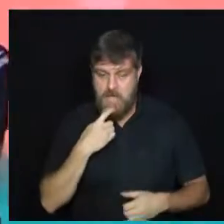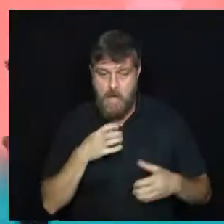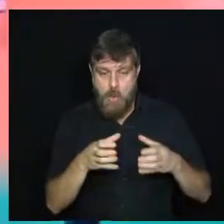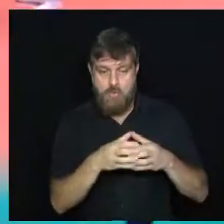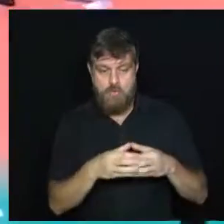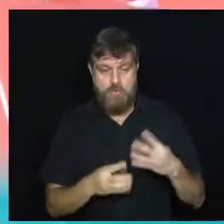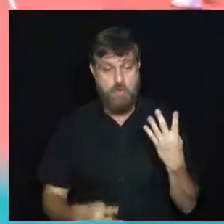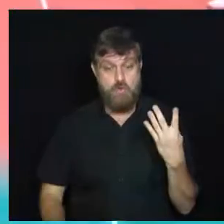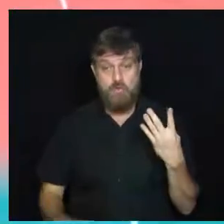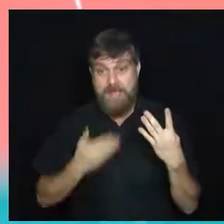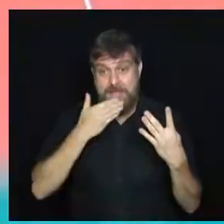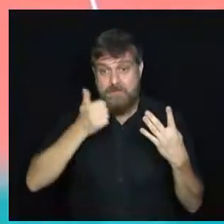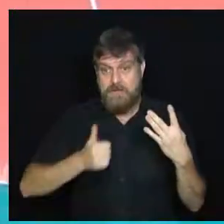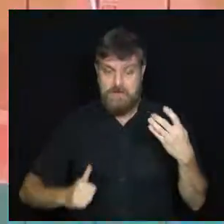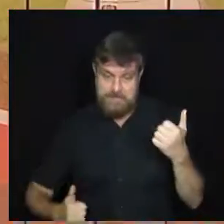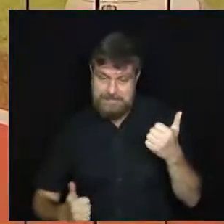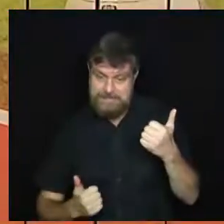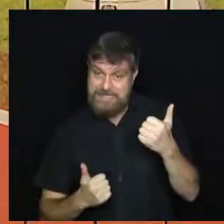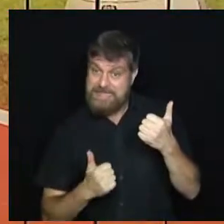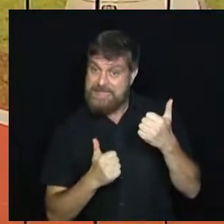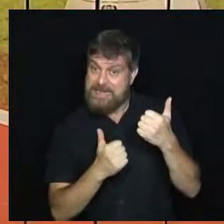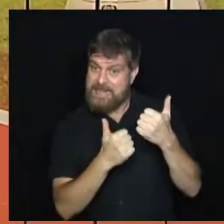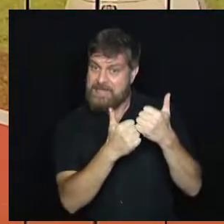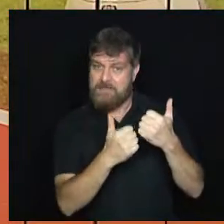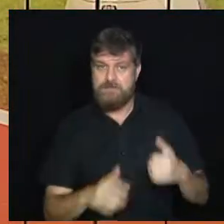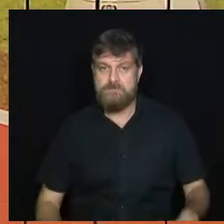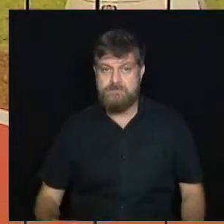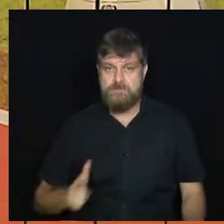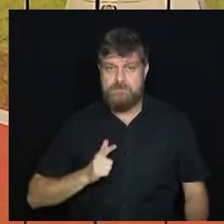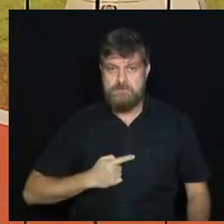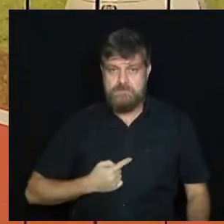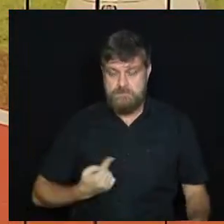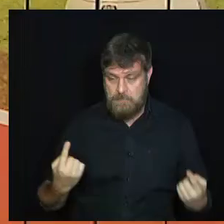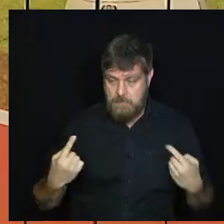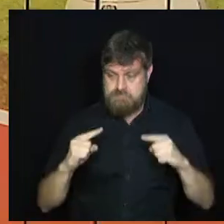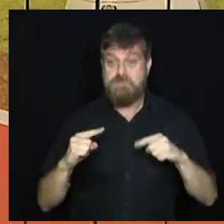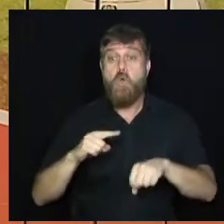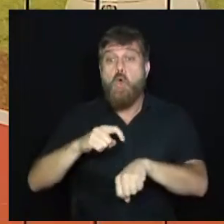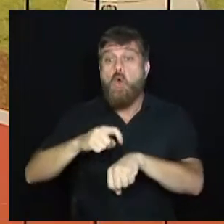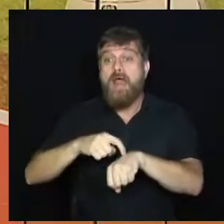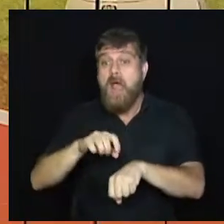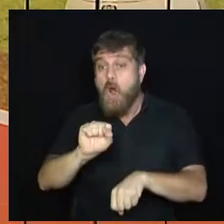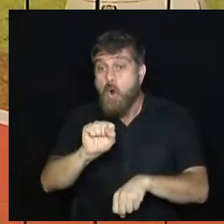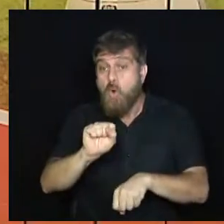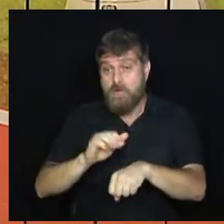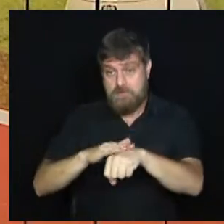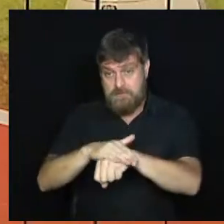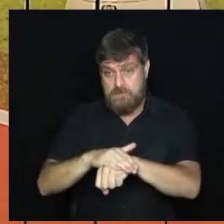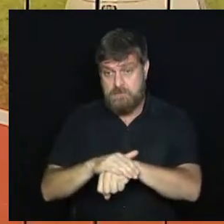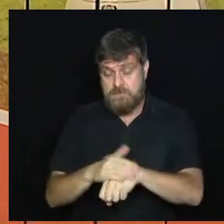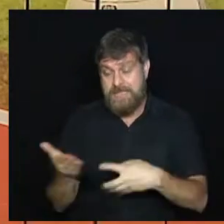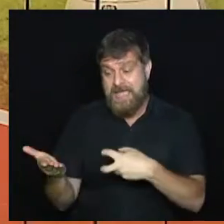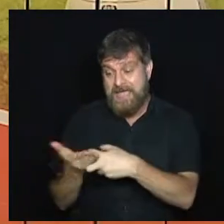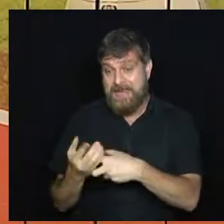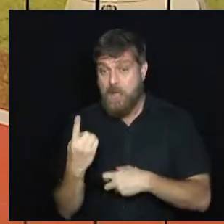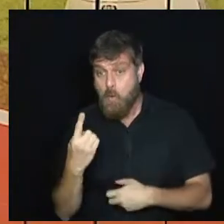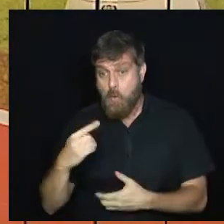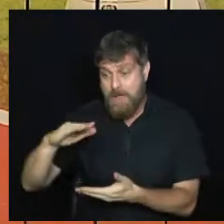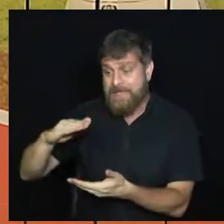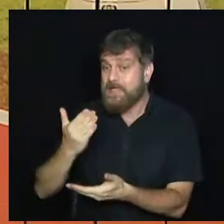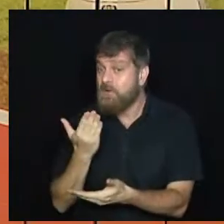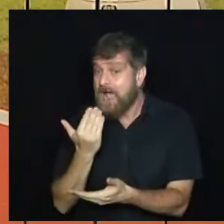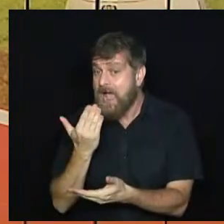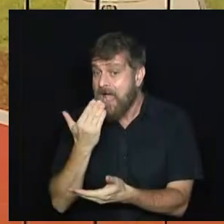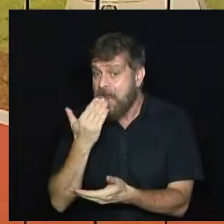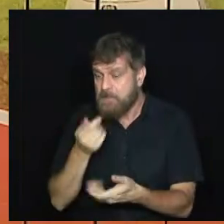ainda mais do G4. Duelo que começa às 8 horas da noite. O ingresso é 1 quilo de alimento